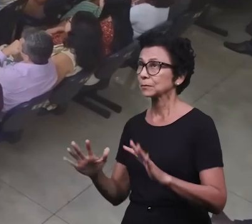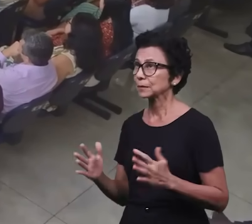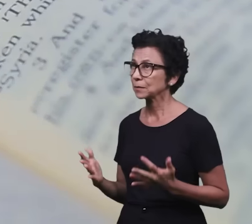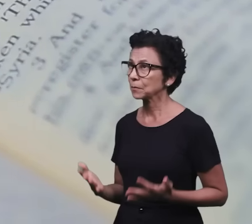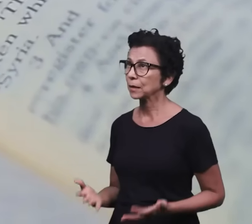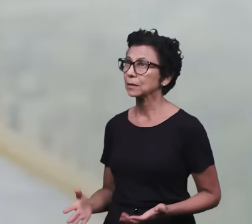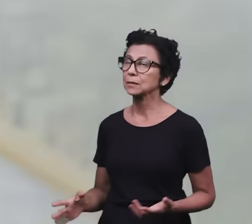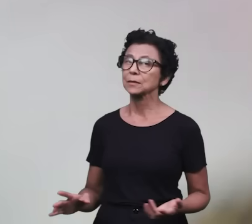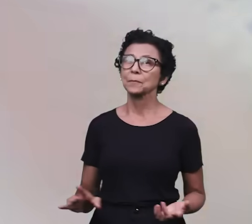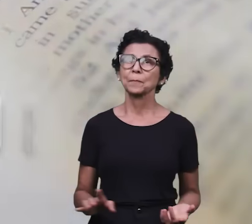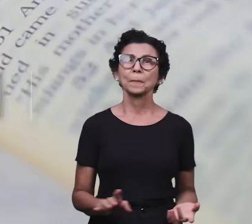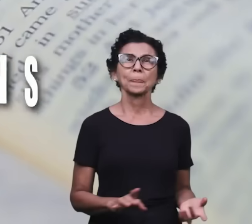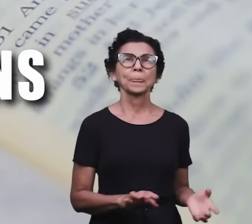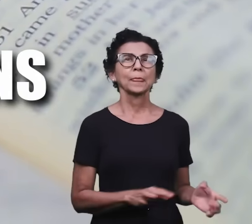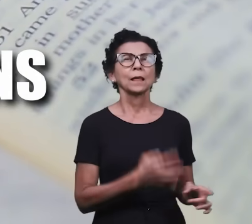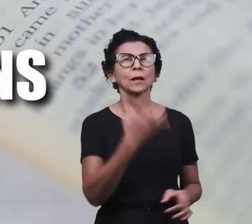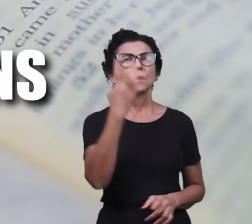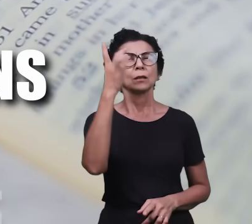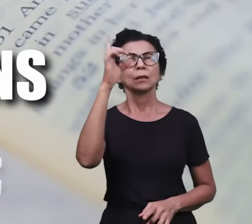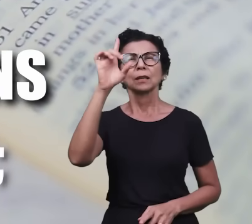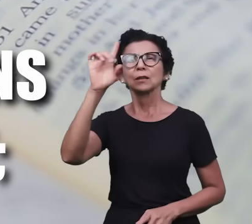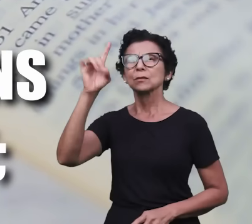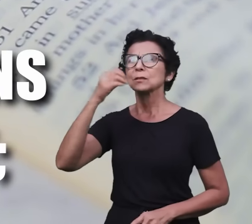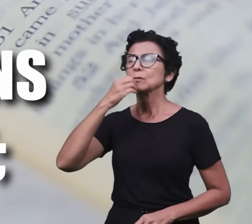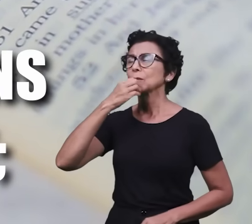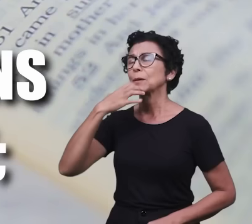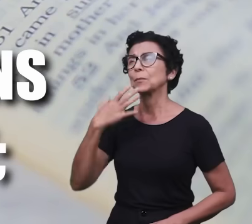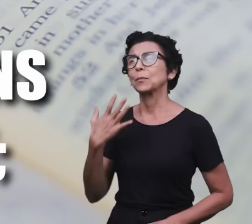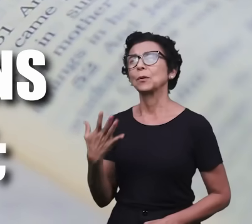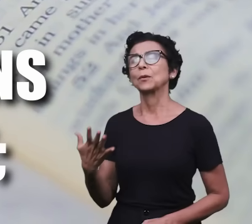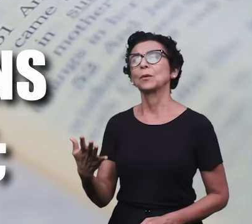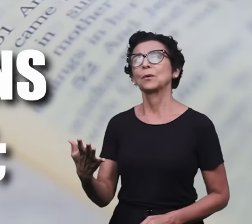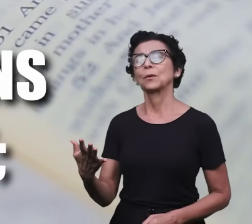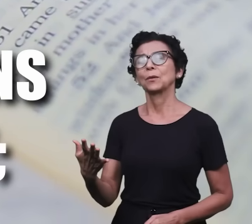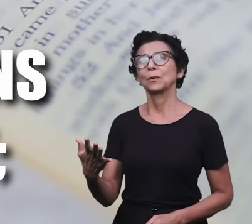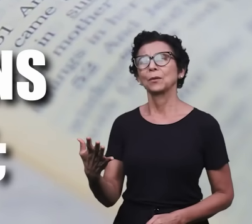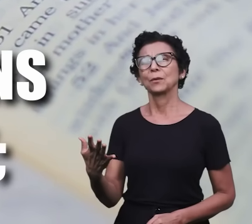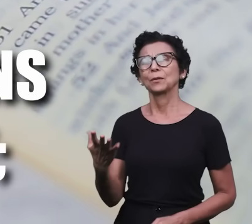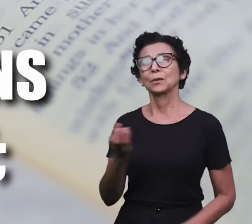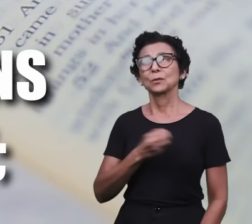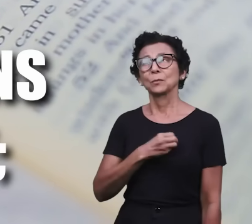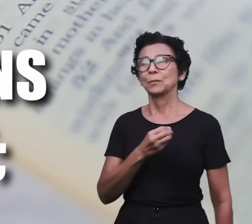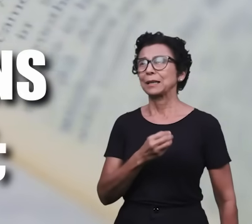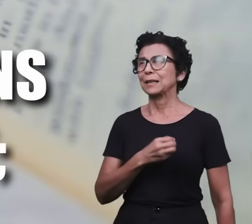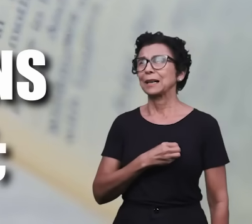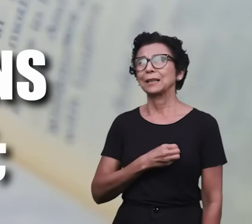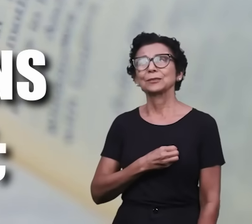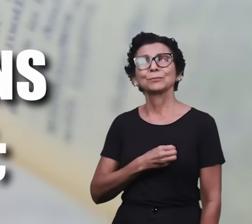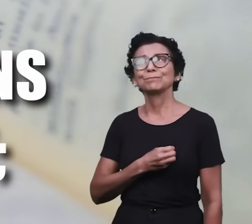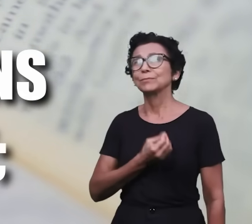graça. Ó Deus bendito, não tens prazer na